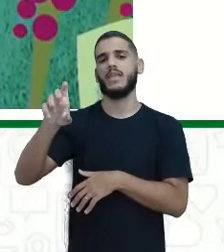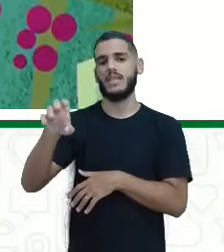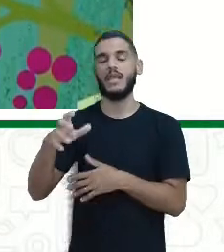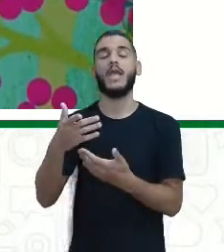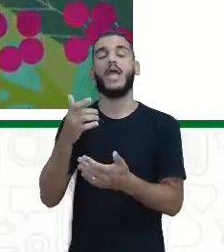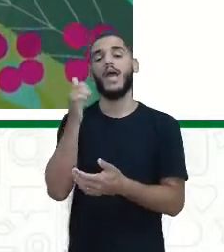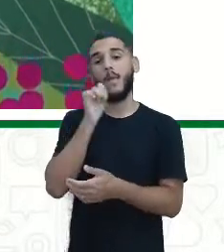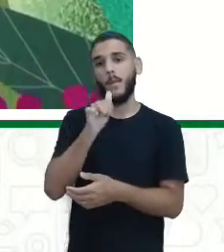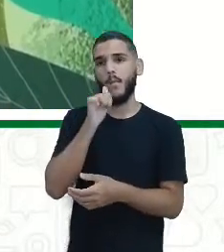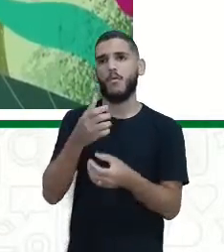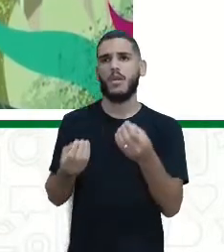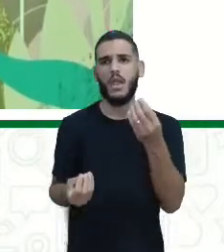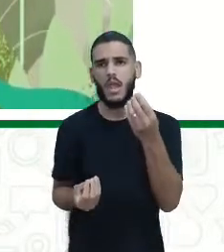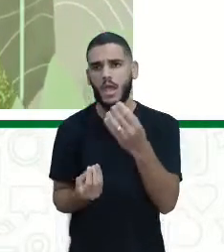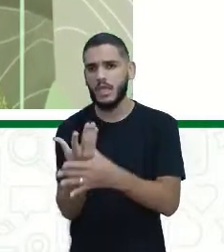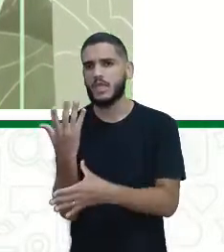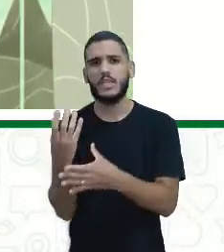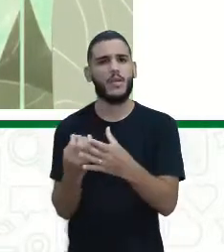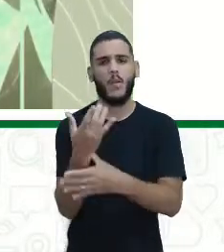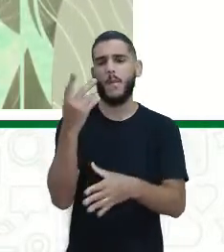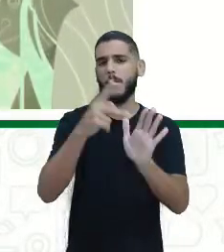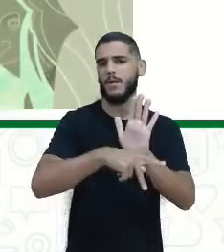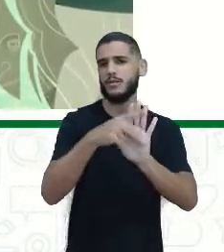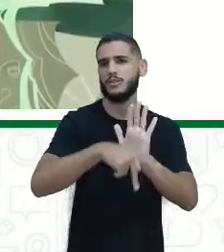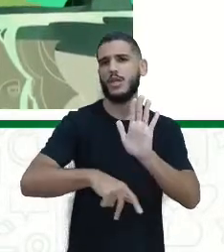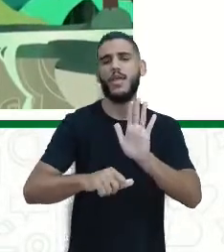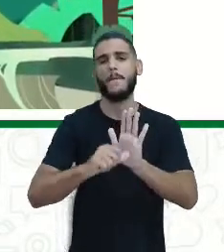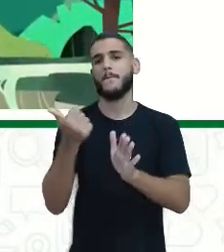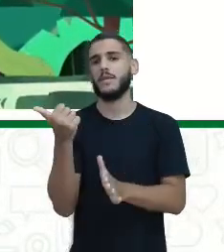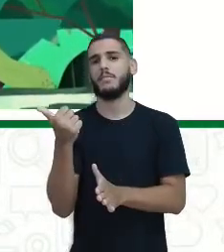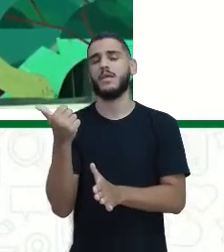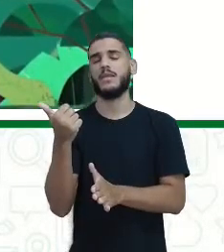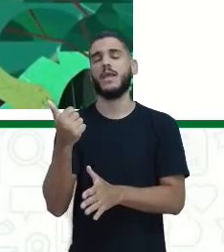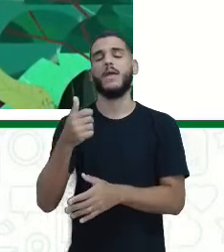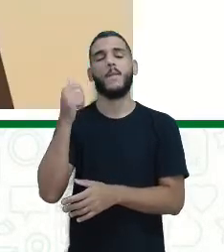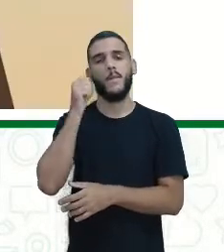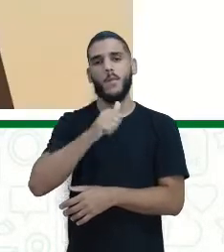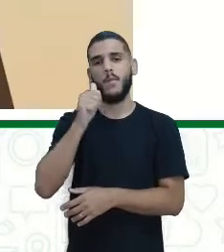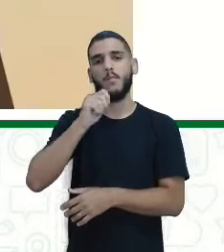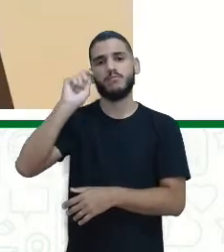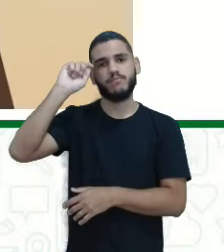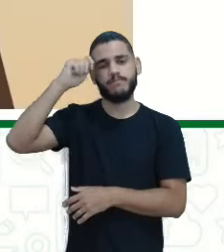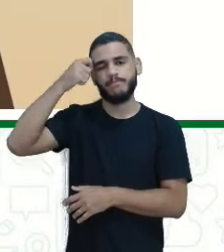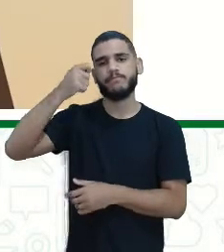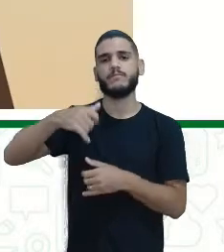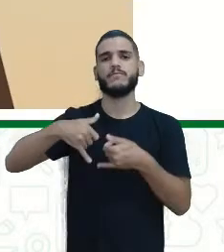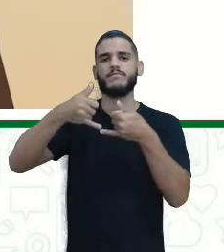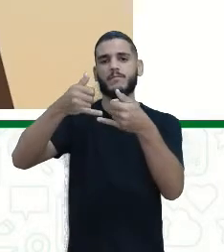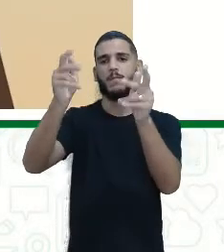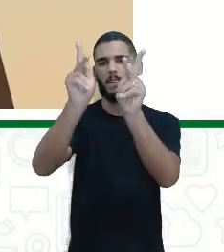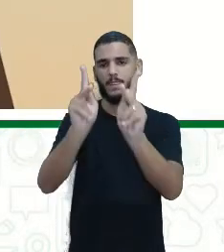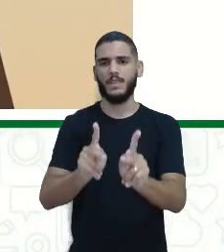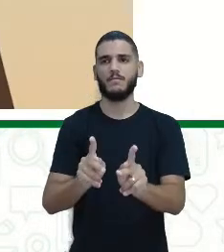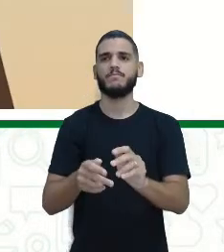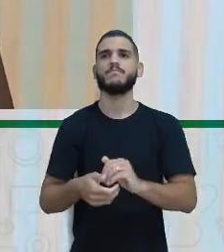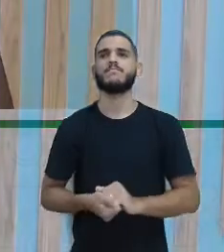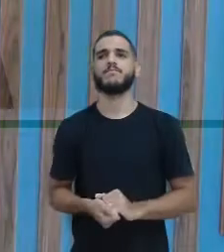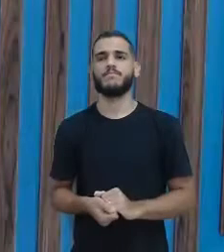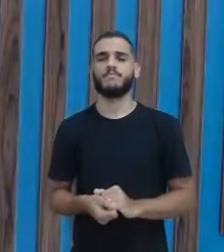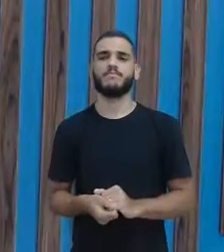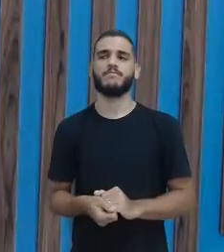a mãe das árvores, se tornou a primeira mulher africana a ganhar o Prêmio Nobel da Paz.